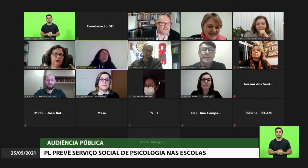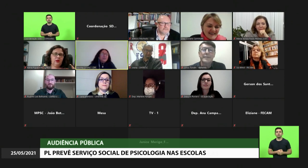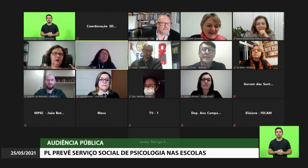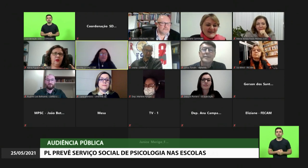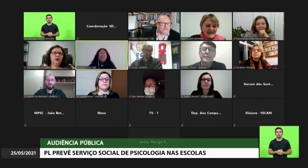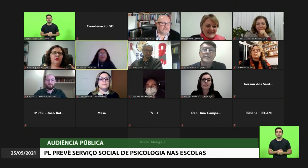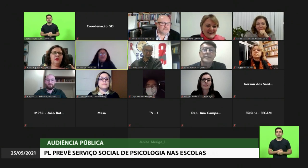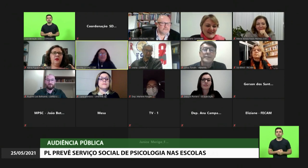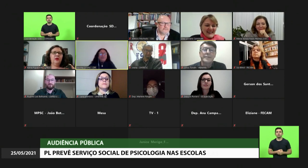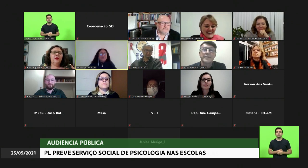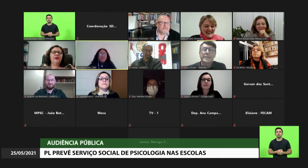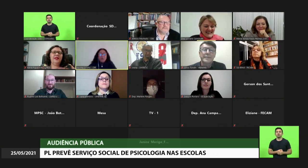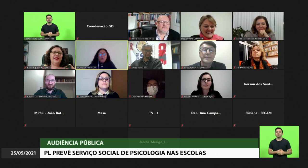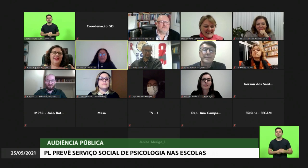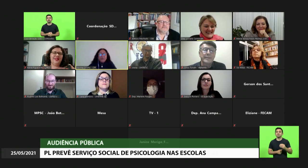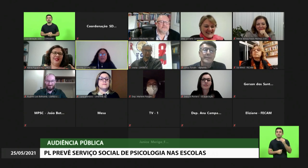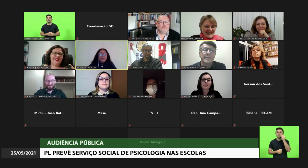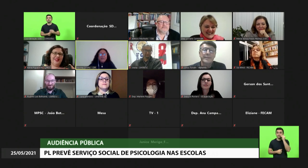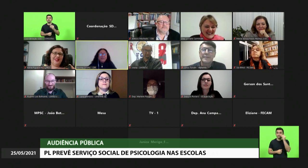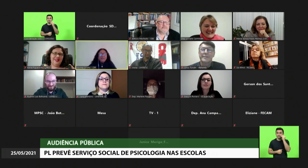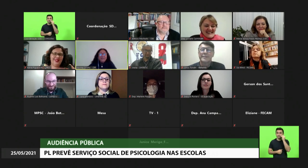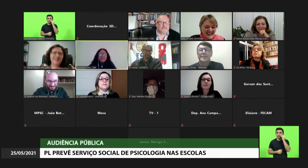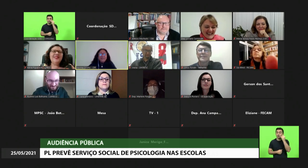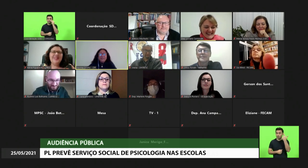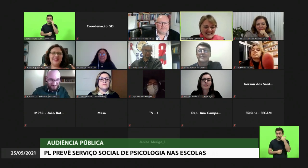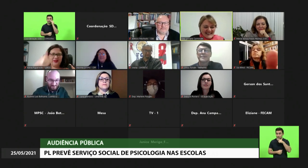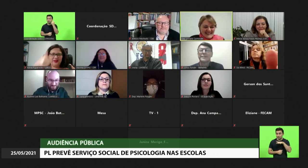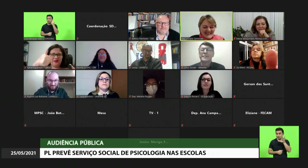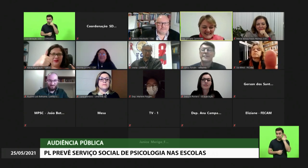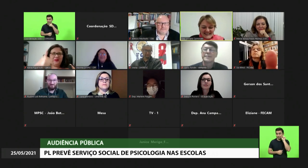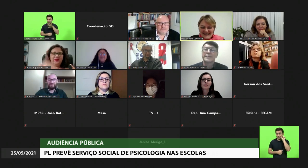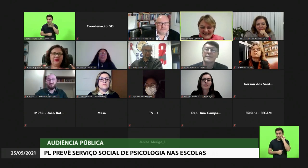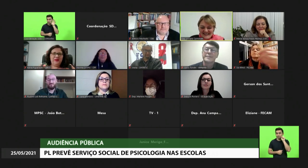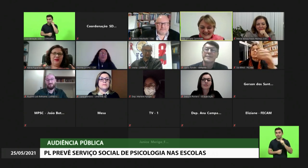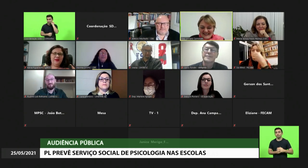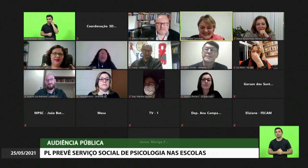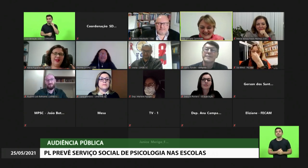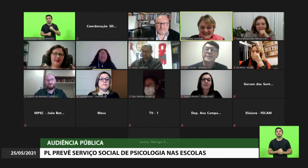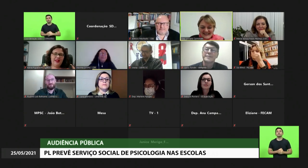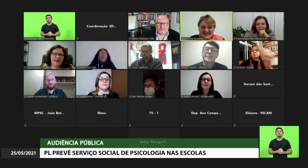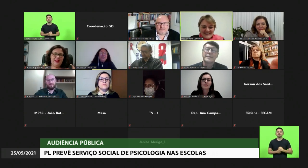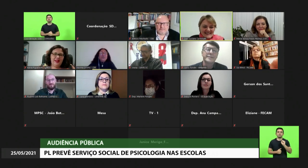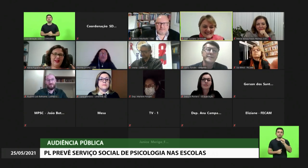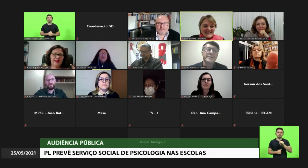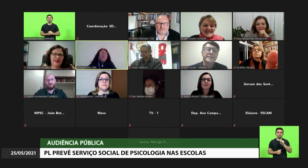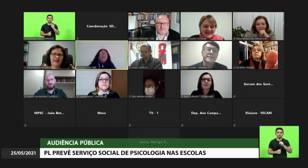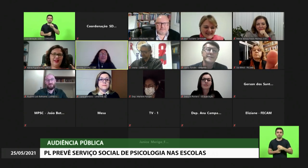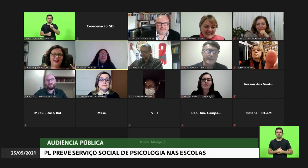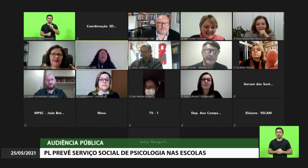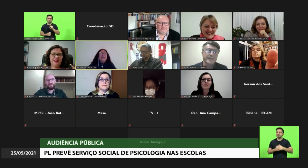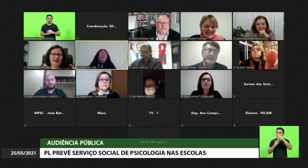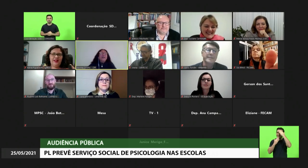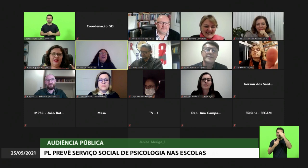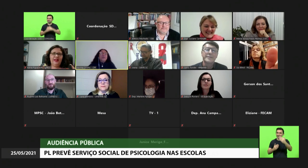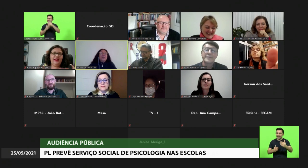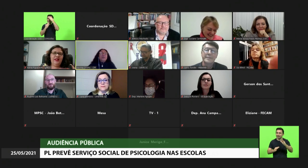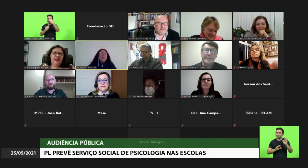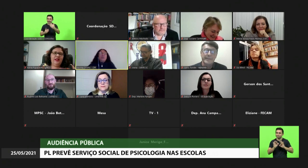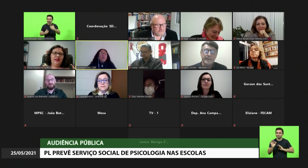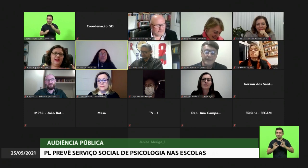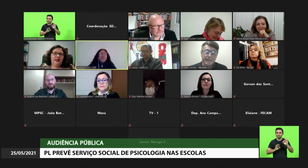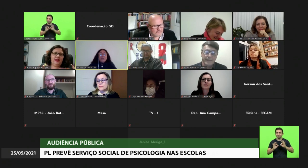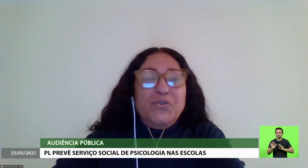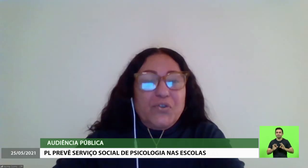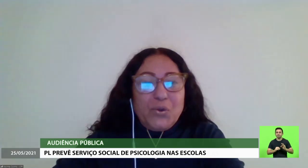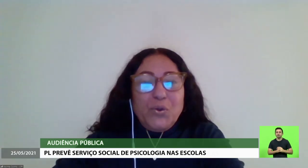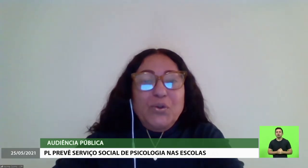Estou tentando. Aí. Ok. Me ouve agora? Sim. Muito obrigada aí pelo ajuste, Luciane.